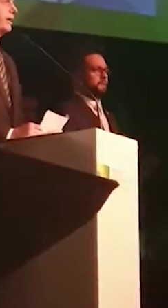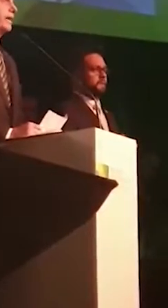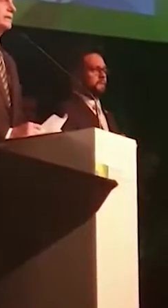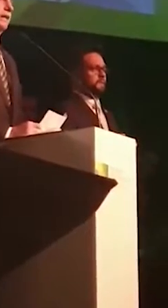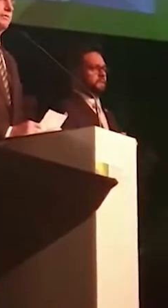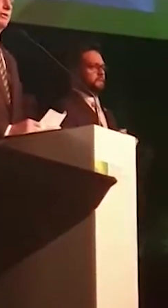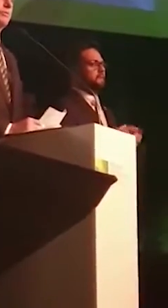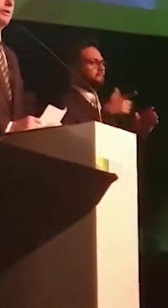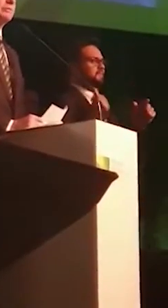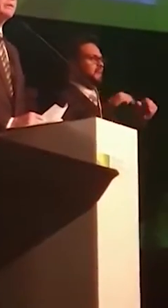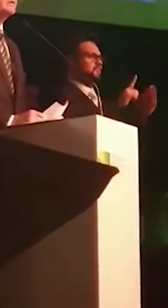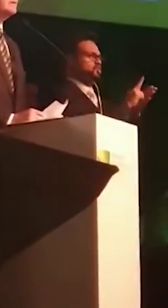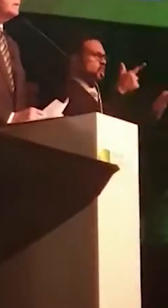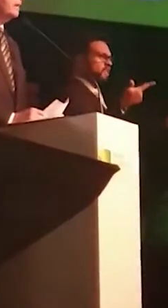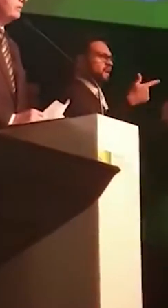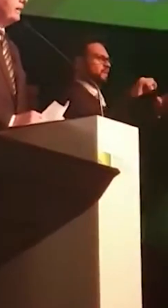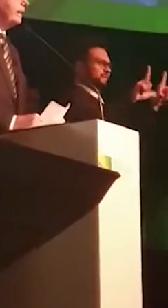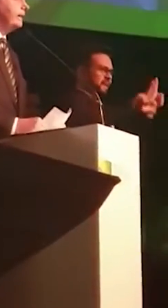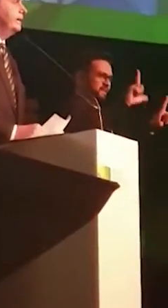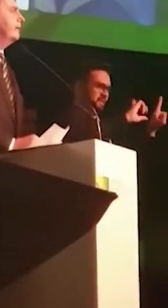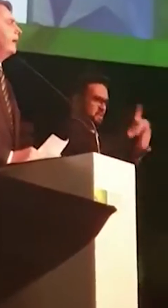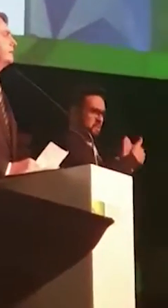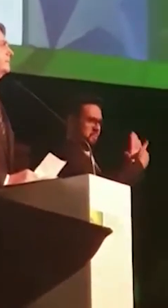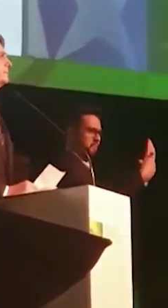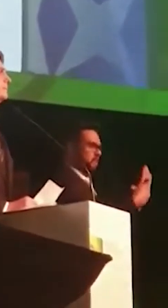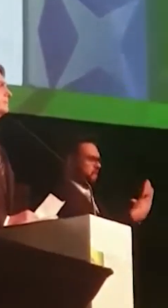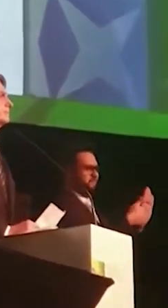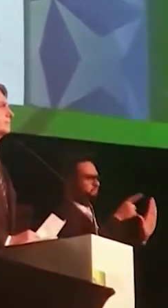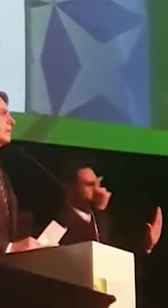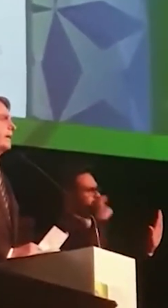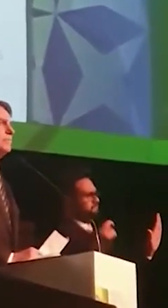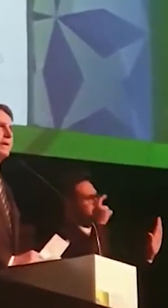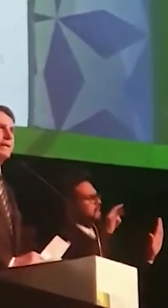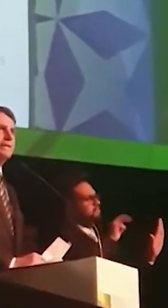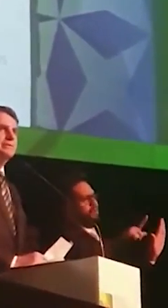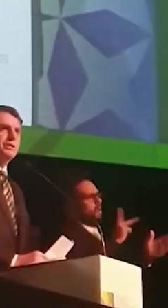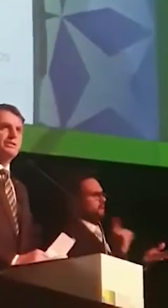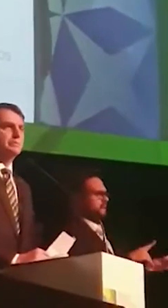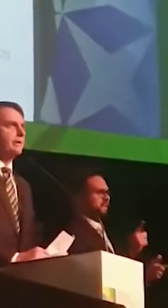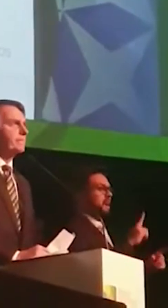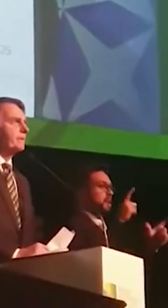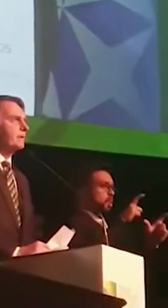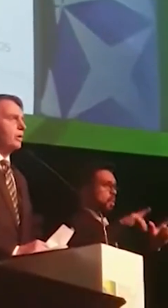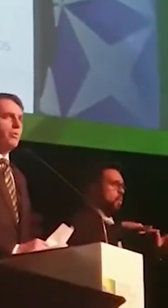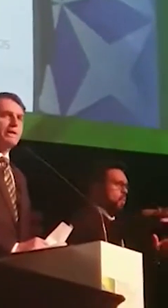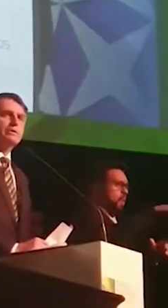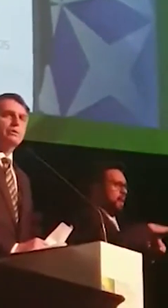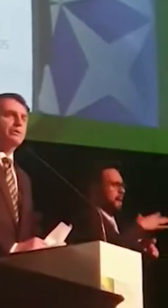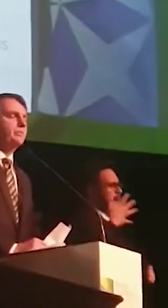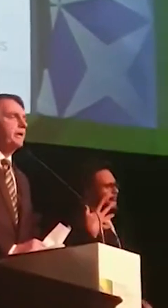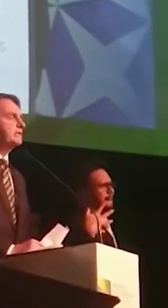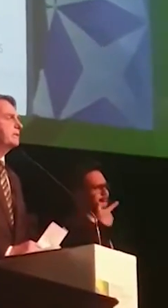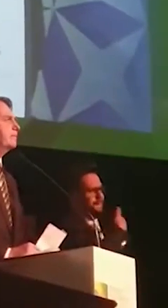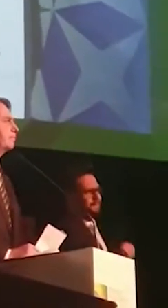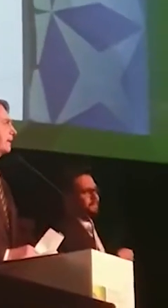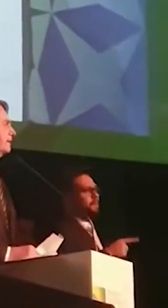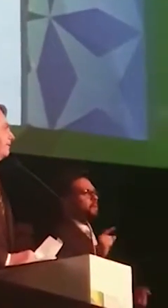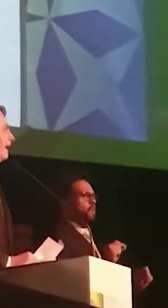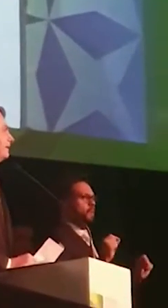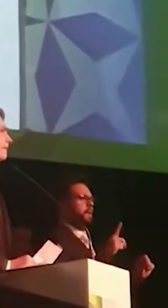muitos jornais e televisões mostram não é a realidade. É uma área lindíssima, quase